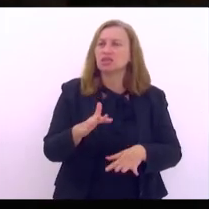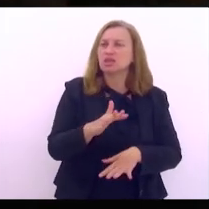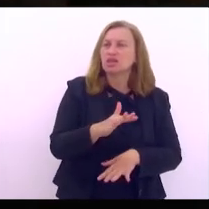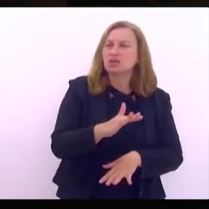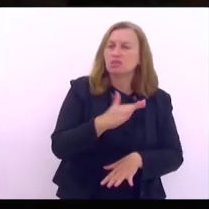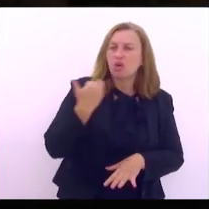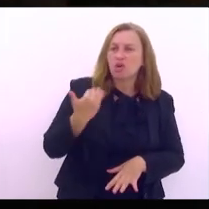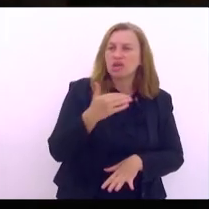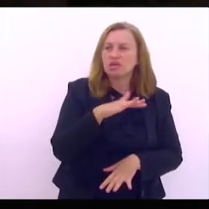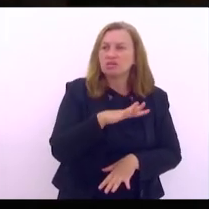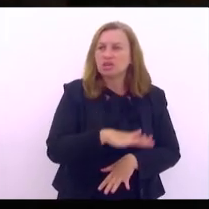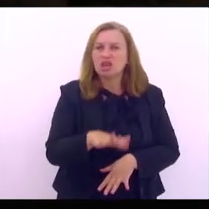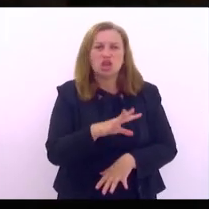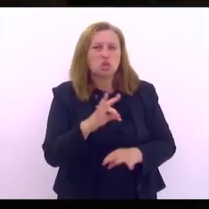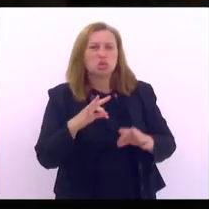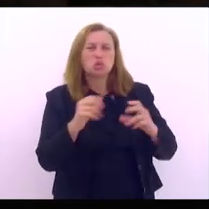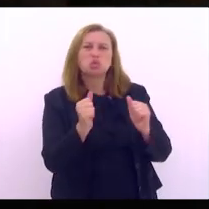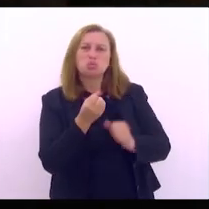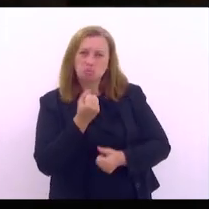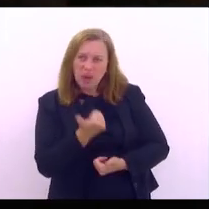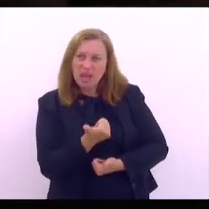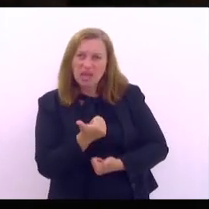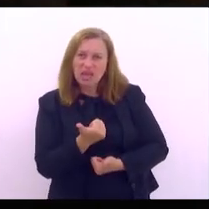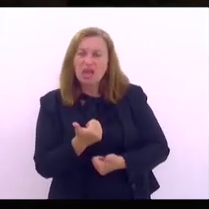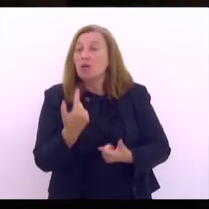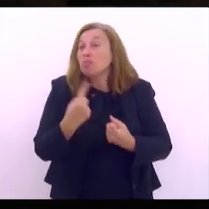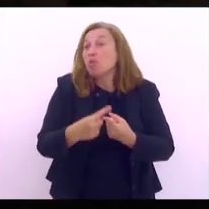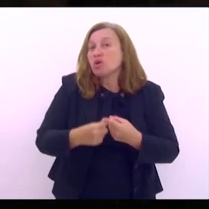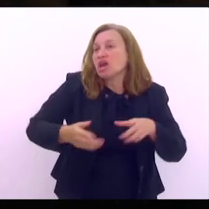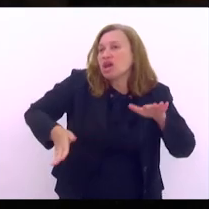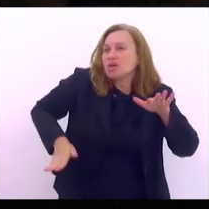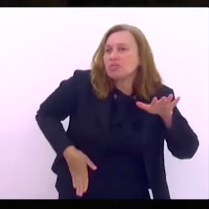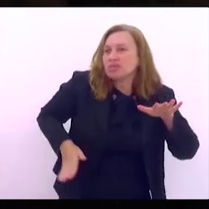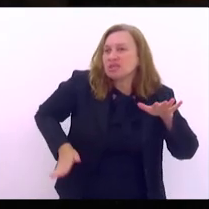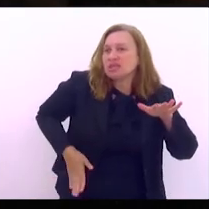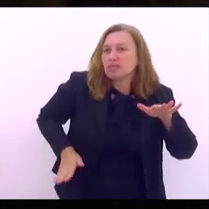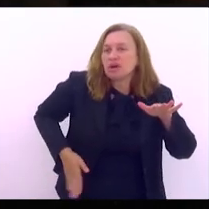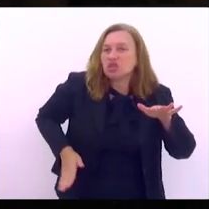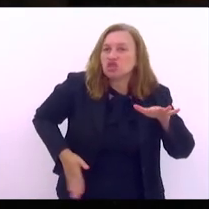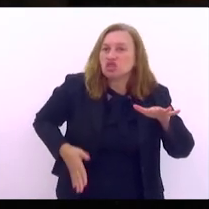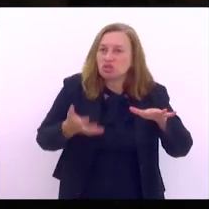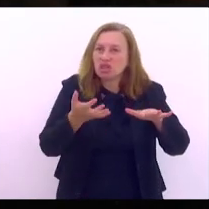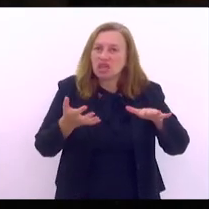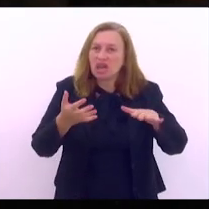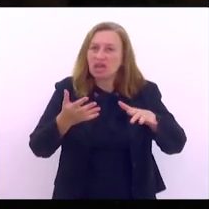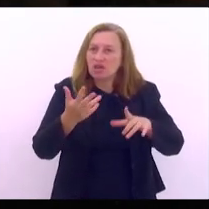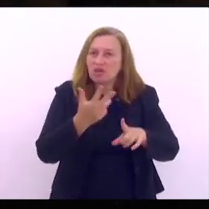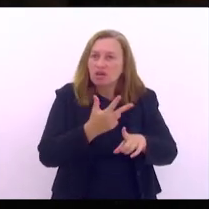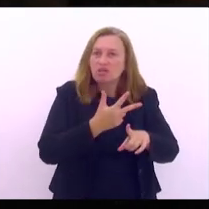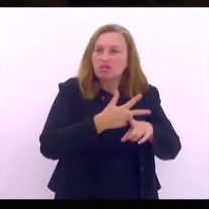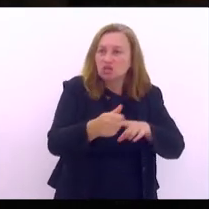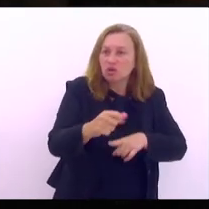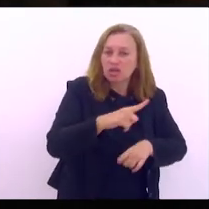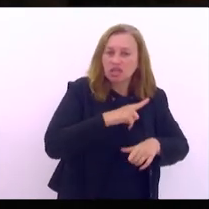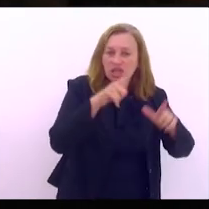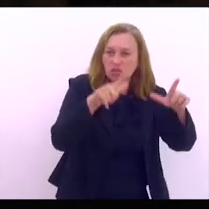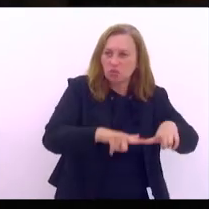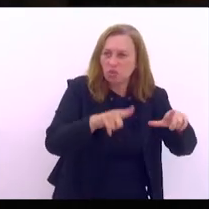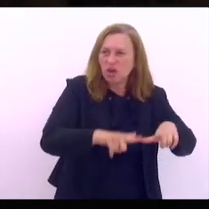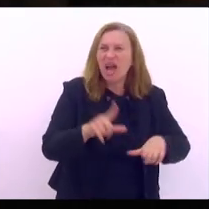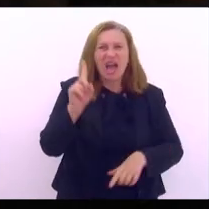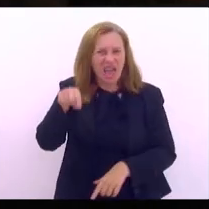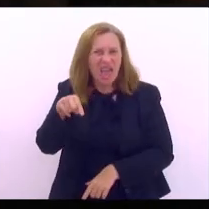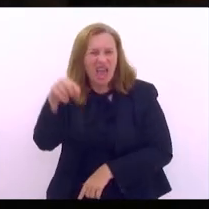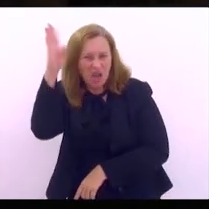E tudo bem, porque são traficantes que querem conquistar um território. É isso. O Brasil